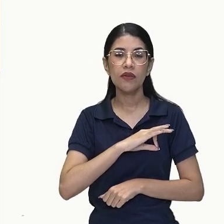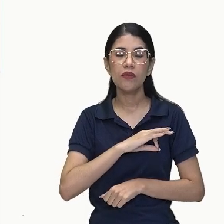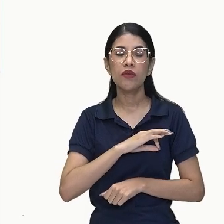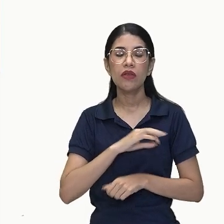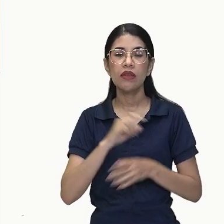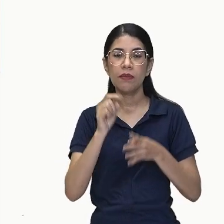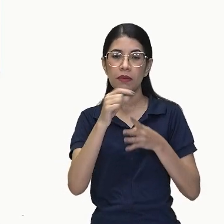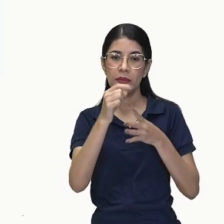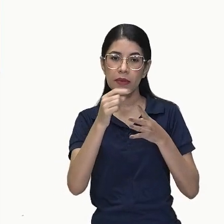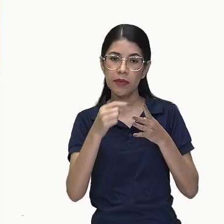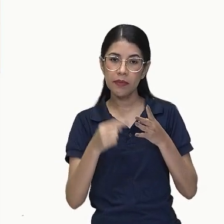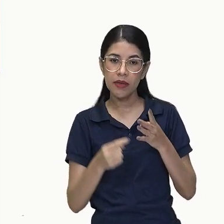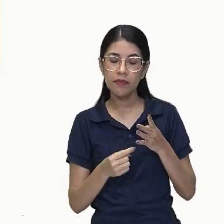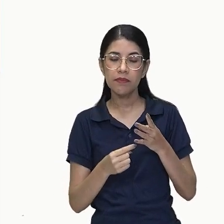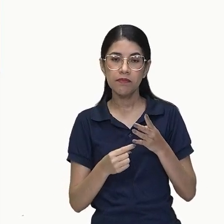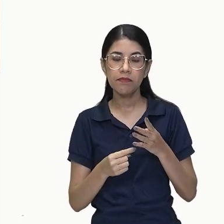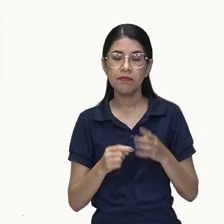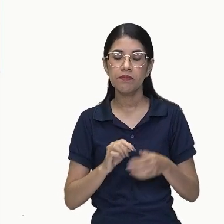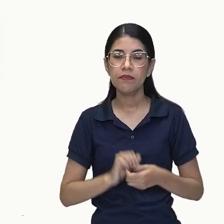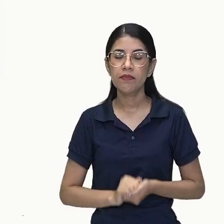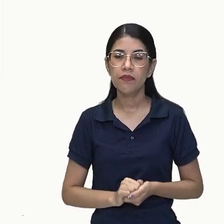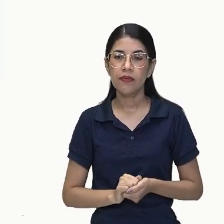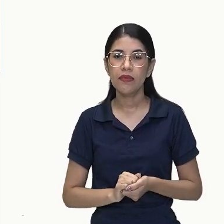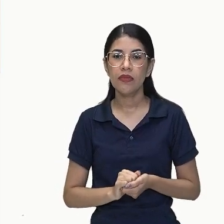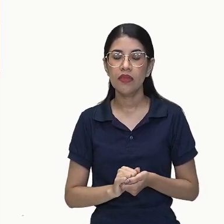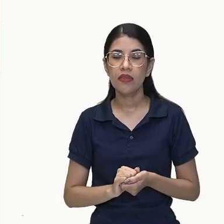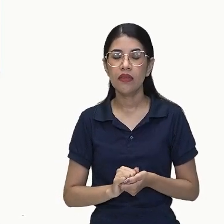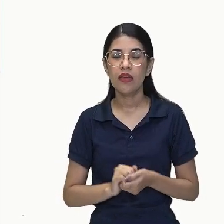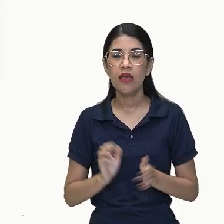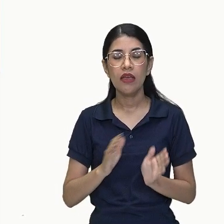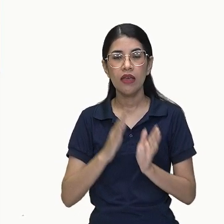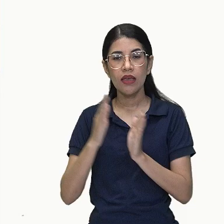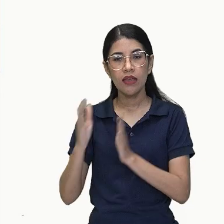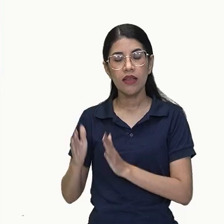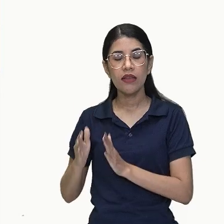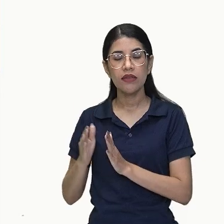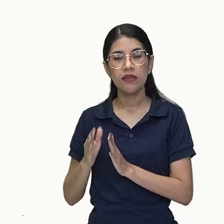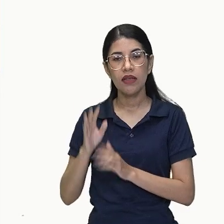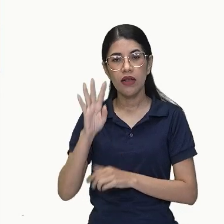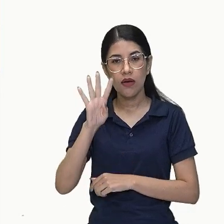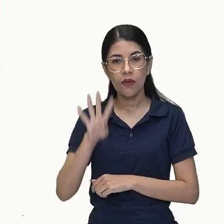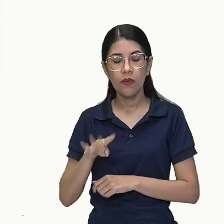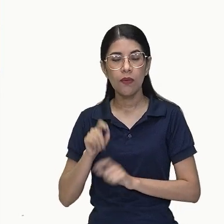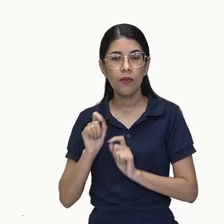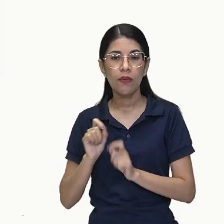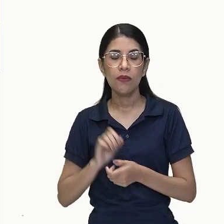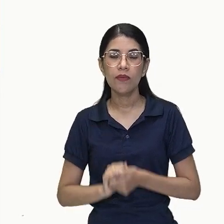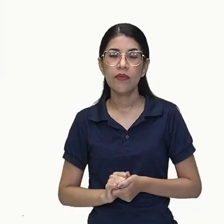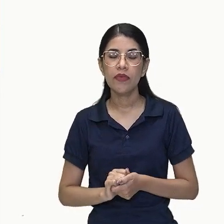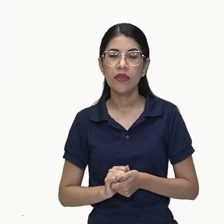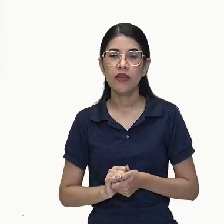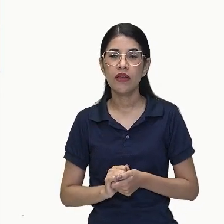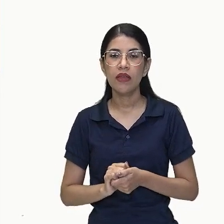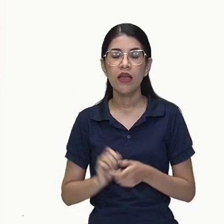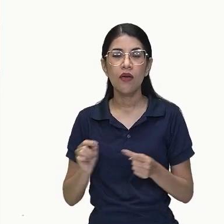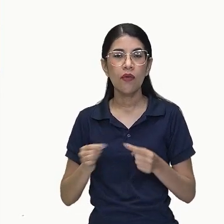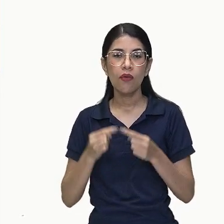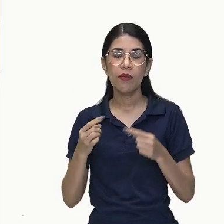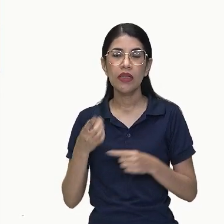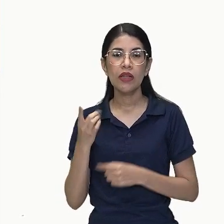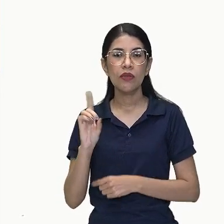países, com as suas respectivas moedas, né? E na coluna da direita nós temos aí o equivalente em dólares,